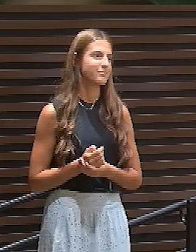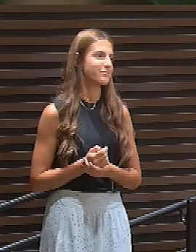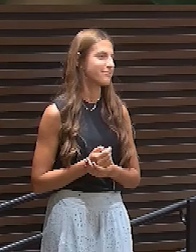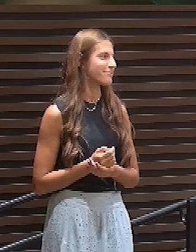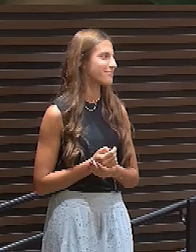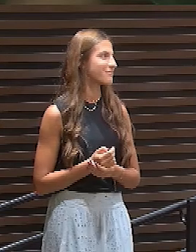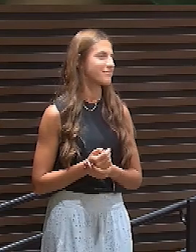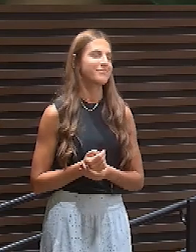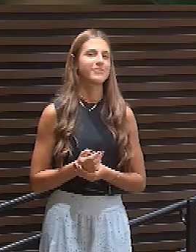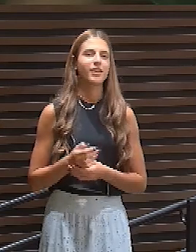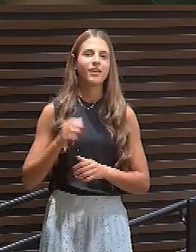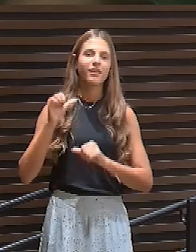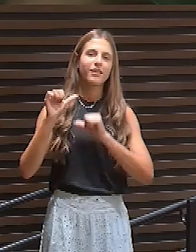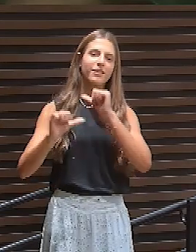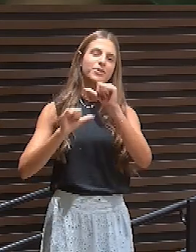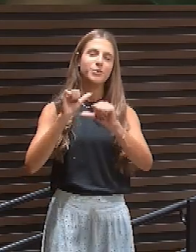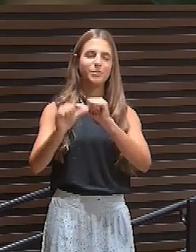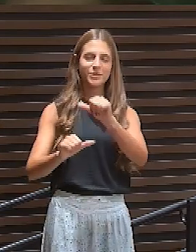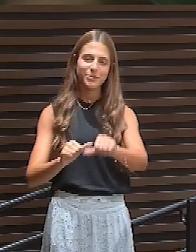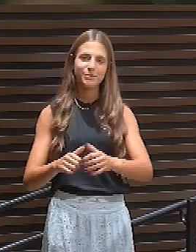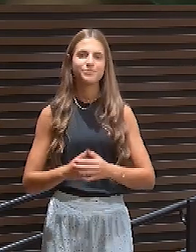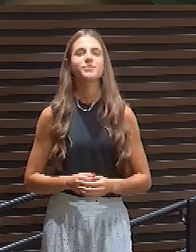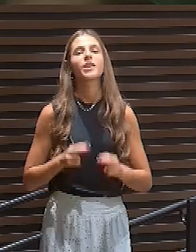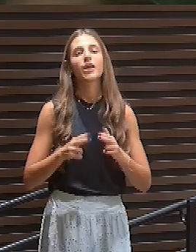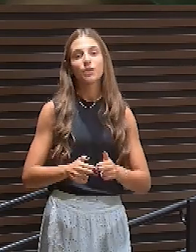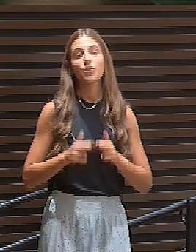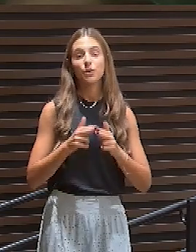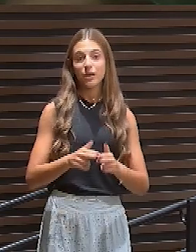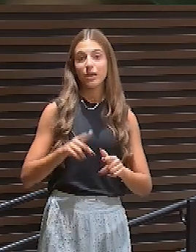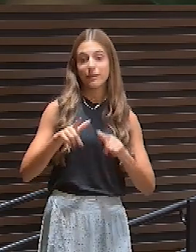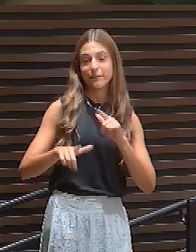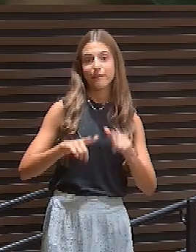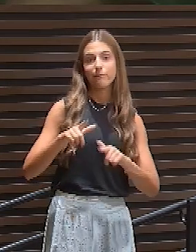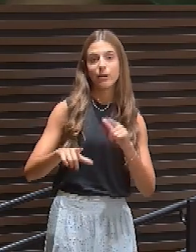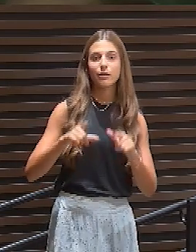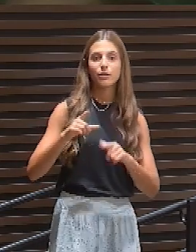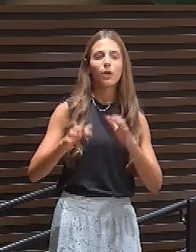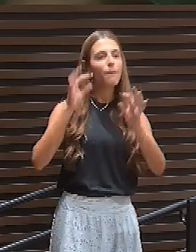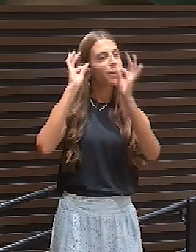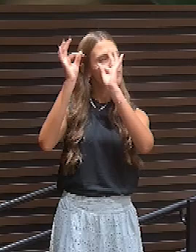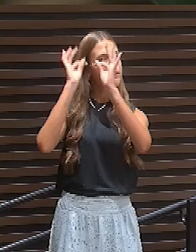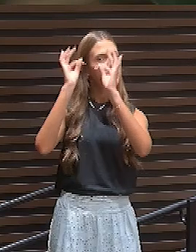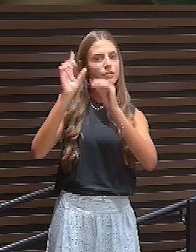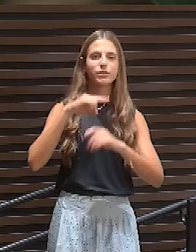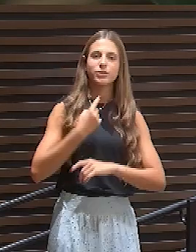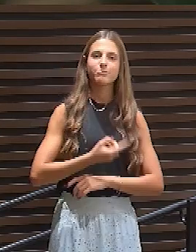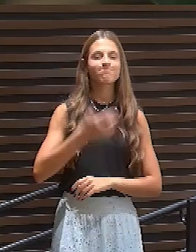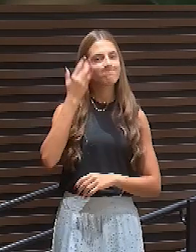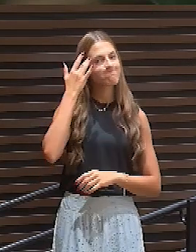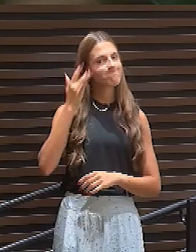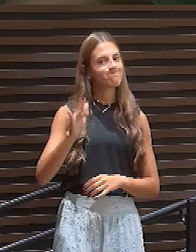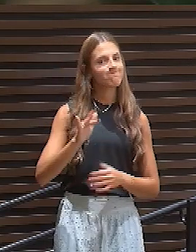Evolução. Noé trabalhou com uma tecnologia que nós não sabemos